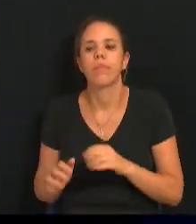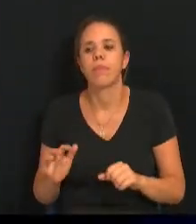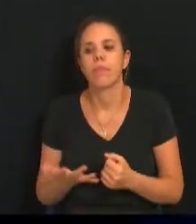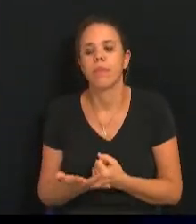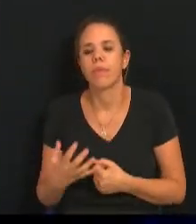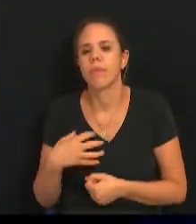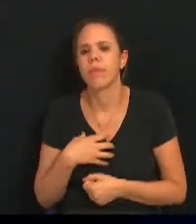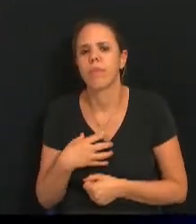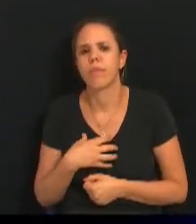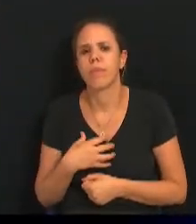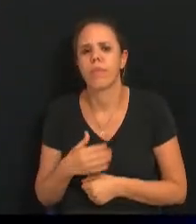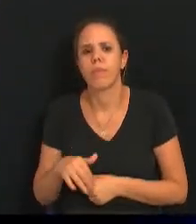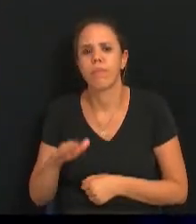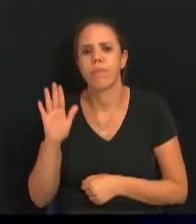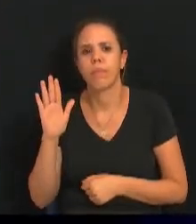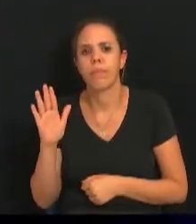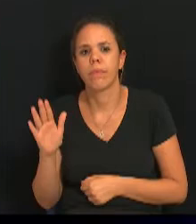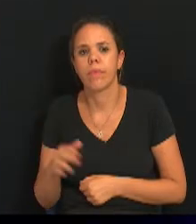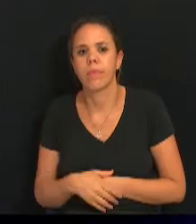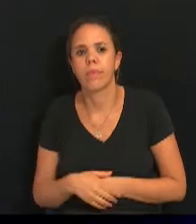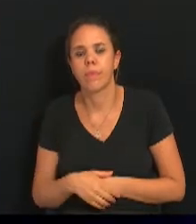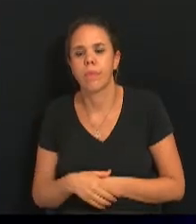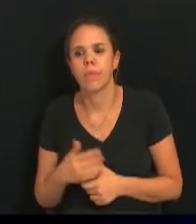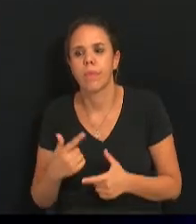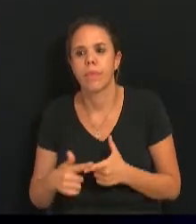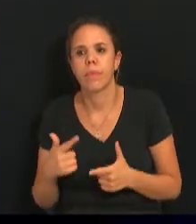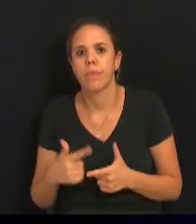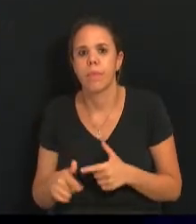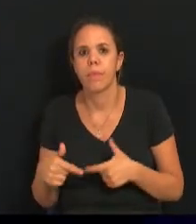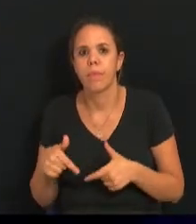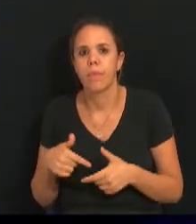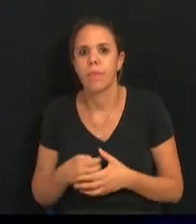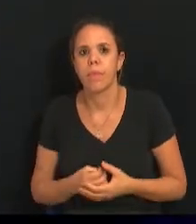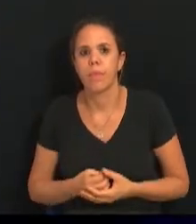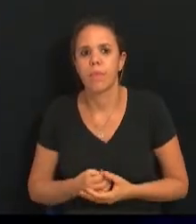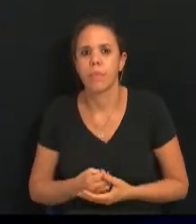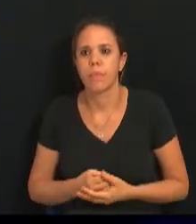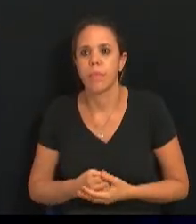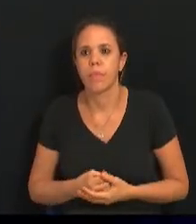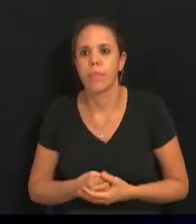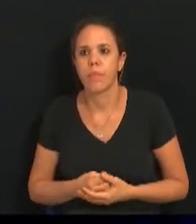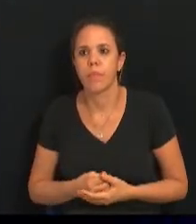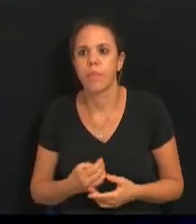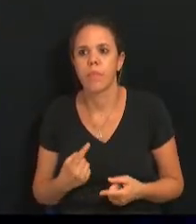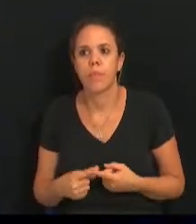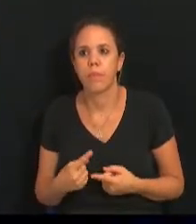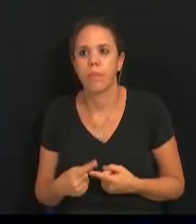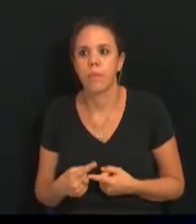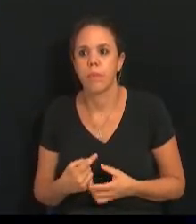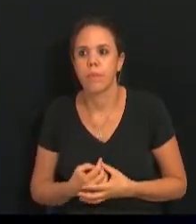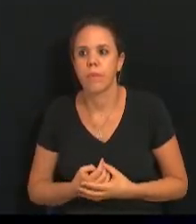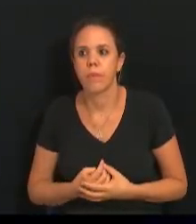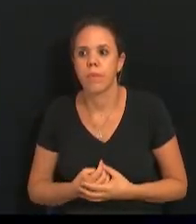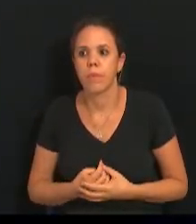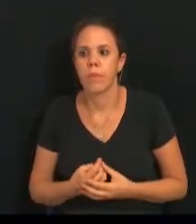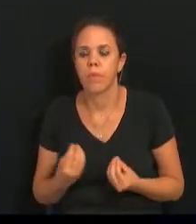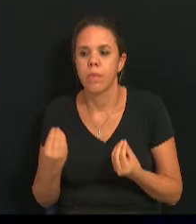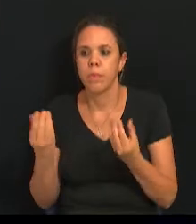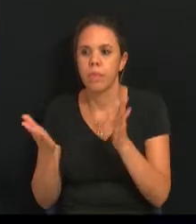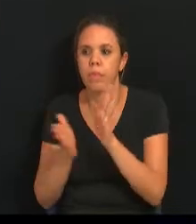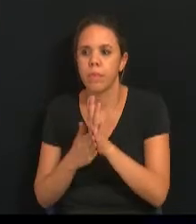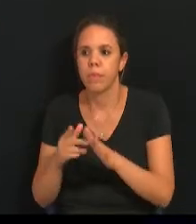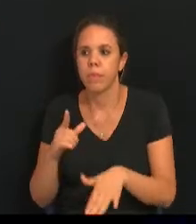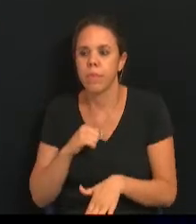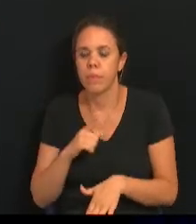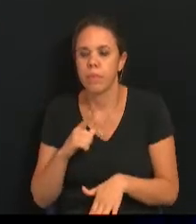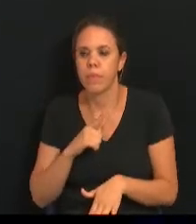um pouco mais, né, essa precarização do nosso trabalho, porque foi ofertado, nós tivemos que